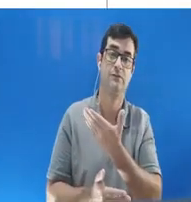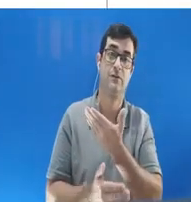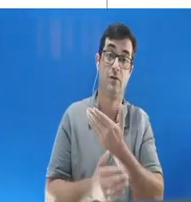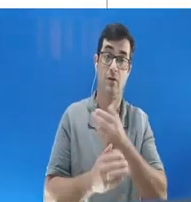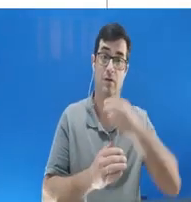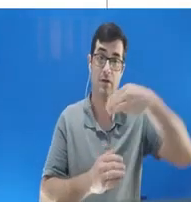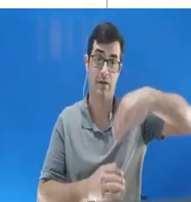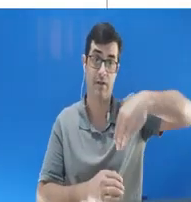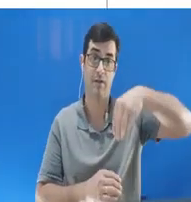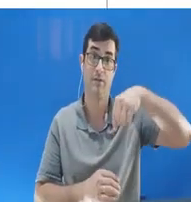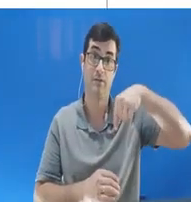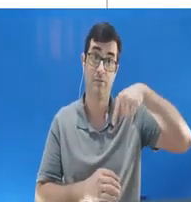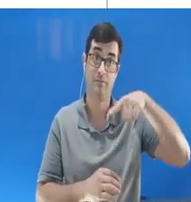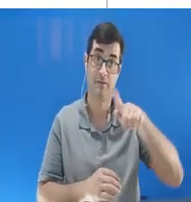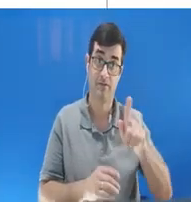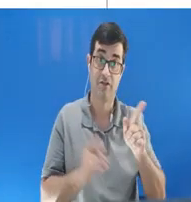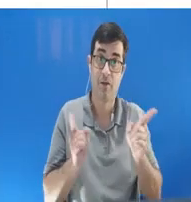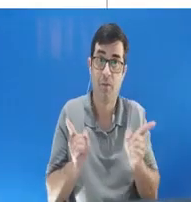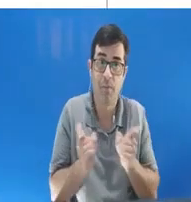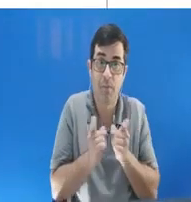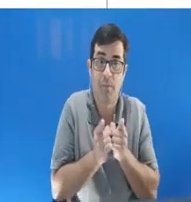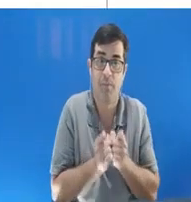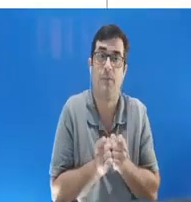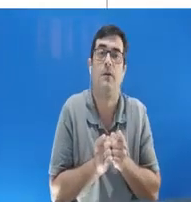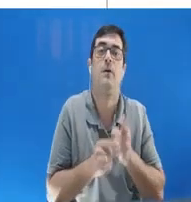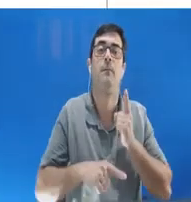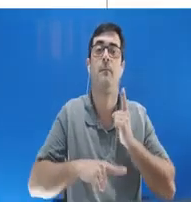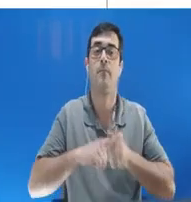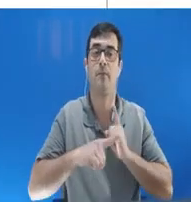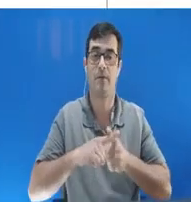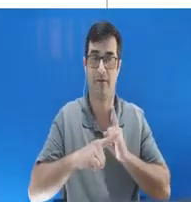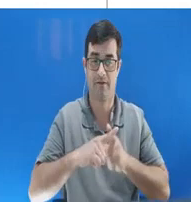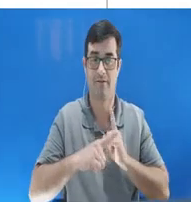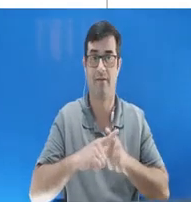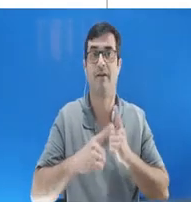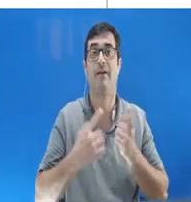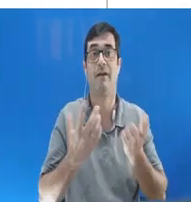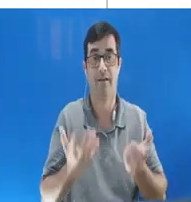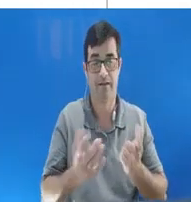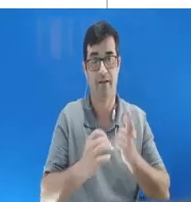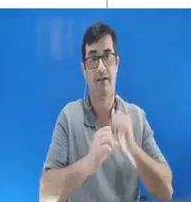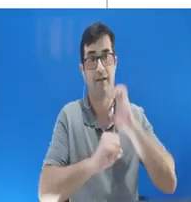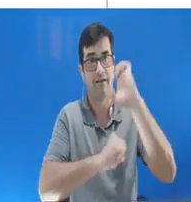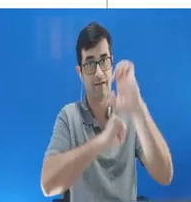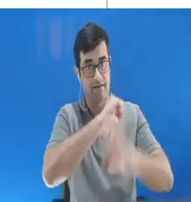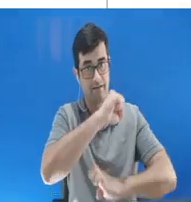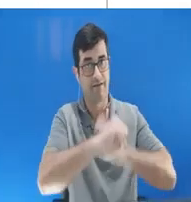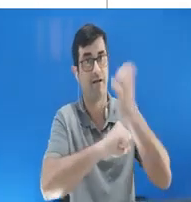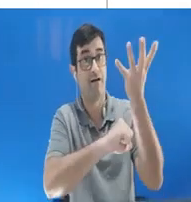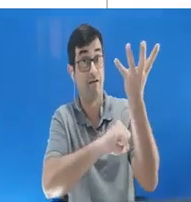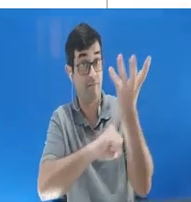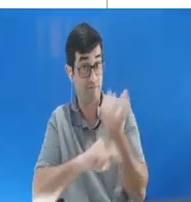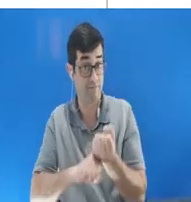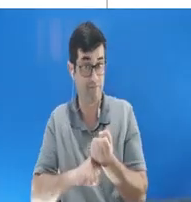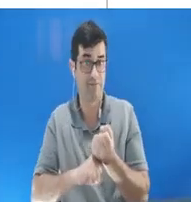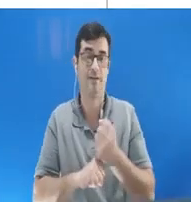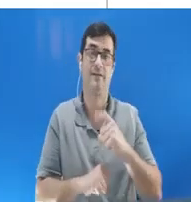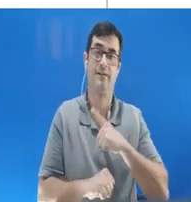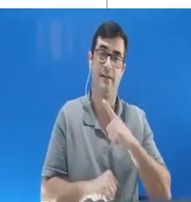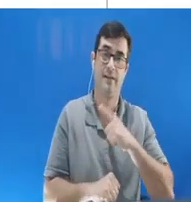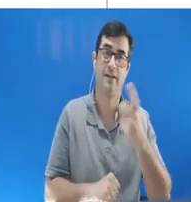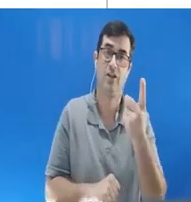no caso do magnésio maior, né? E isso se deve à carga nuclear efetiva, porque o magnésio